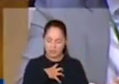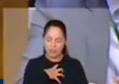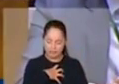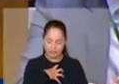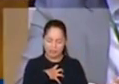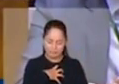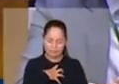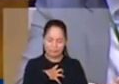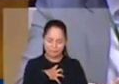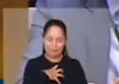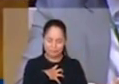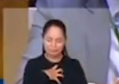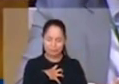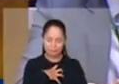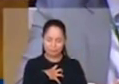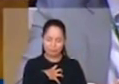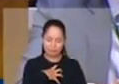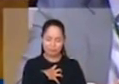Vai melhorar.